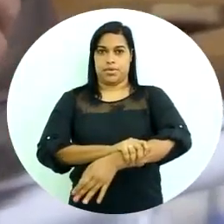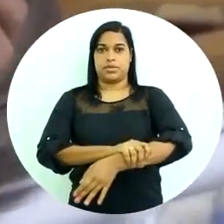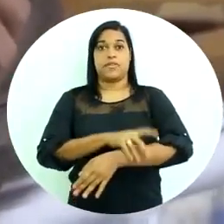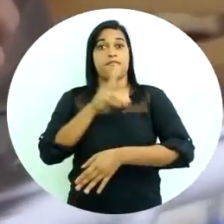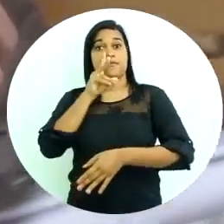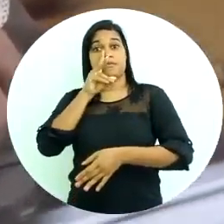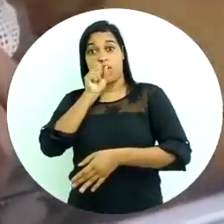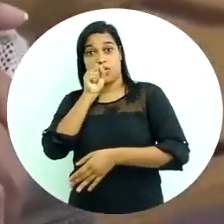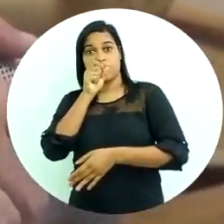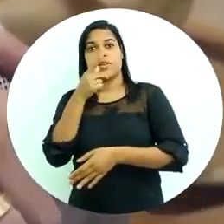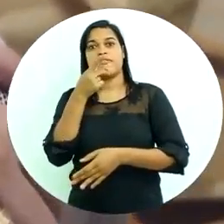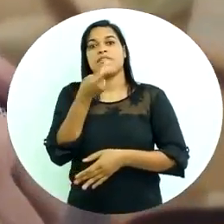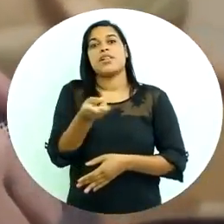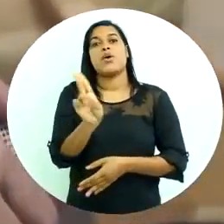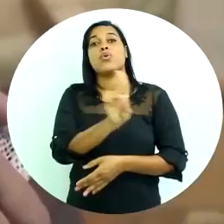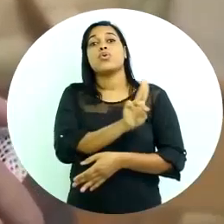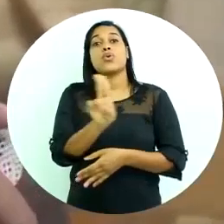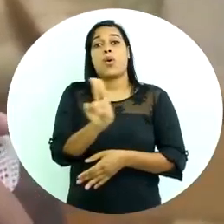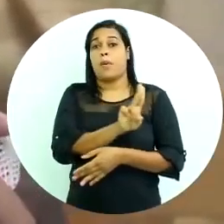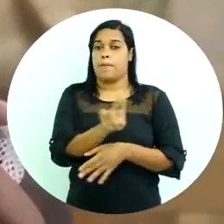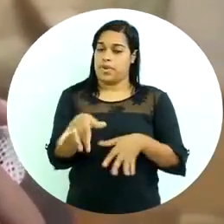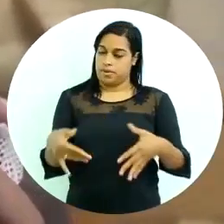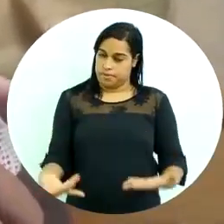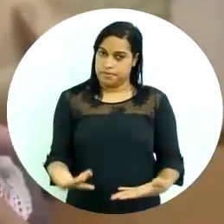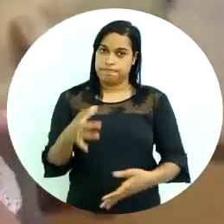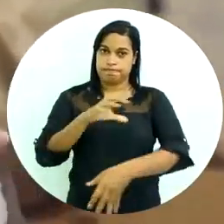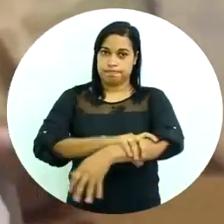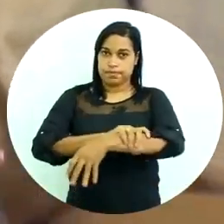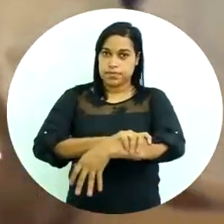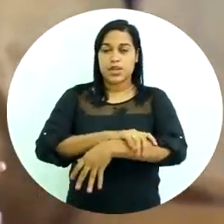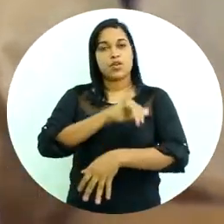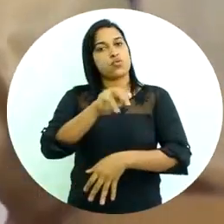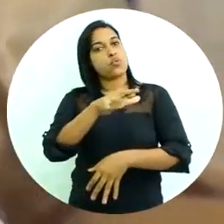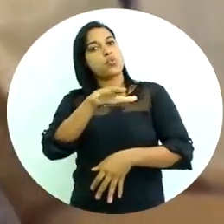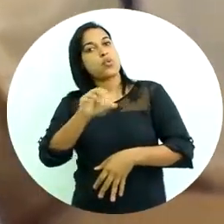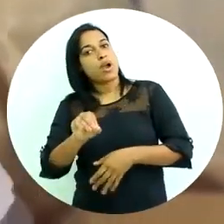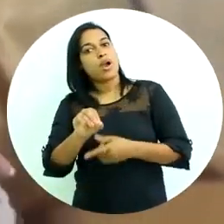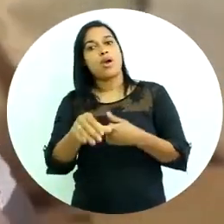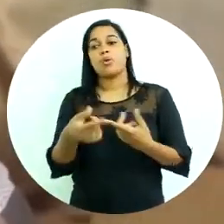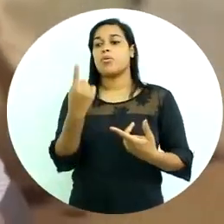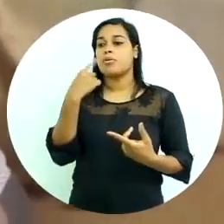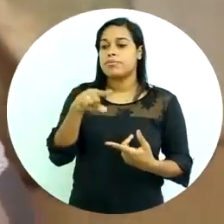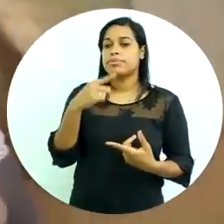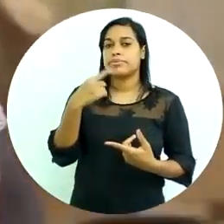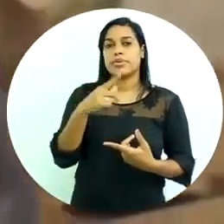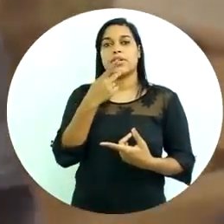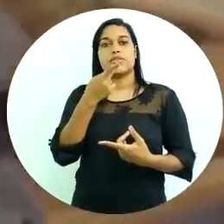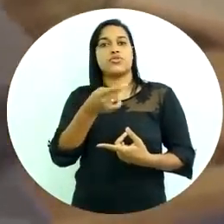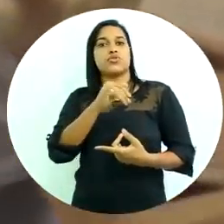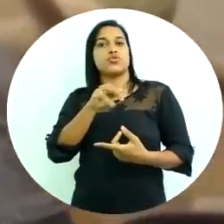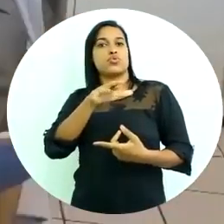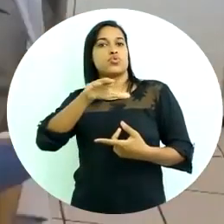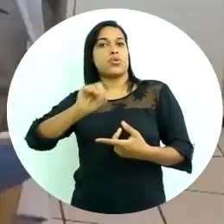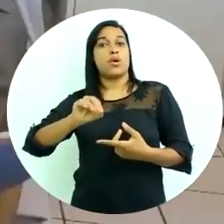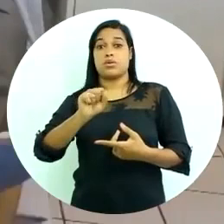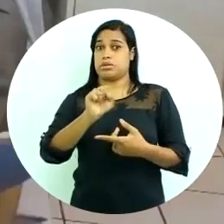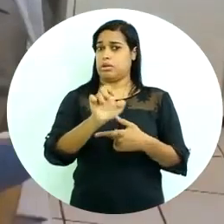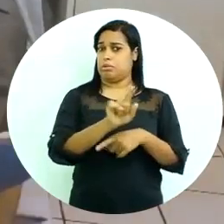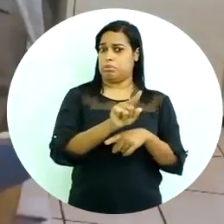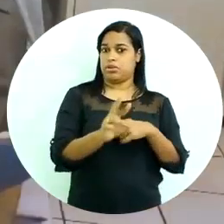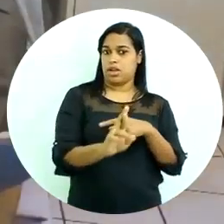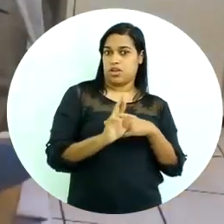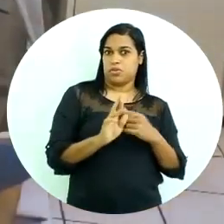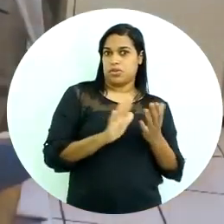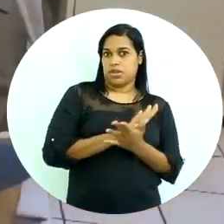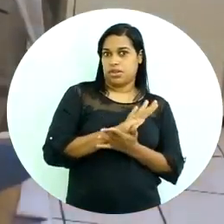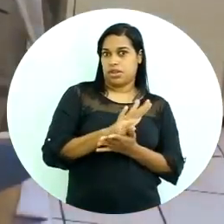vai chamar forte e sacudir, chamando pelo nome. Seu João, seu João. Se ele não responder, a gente